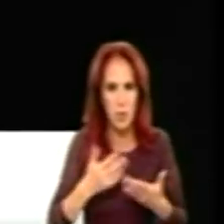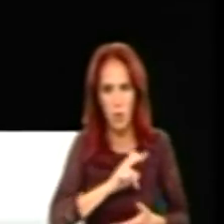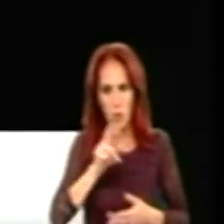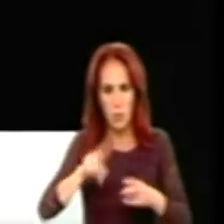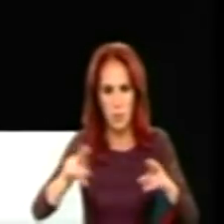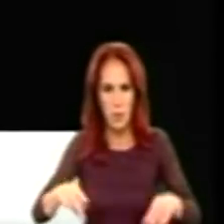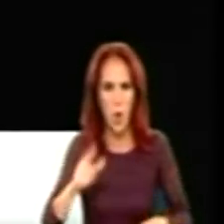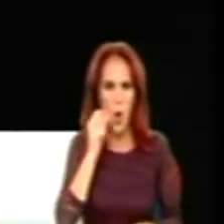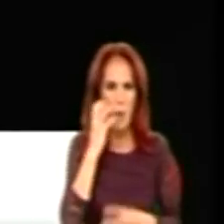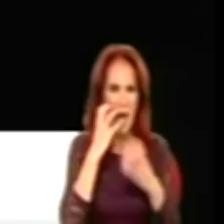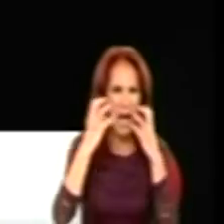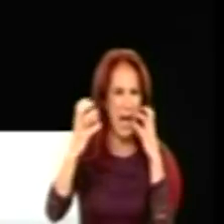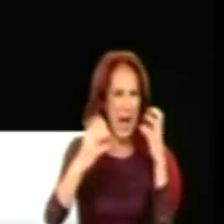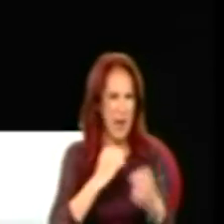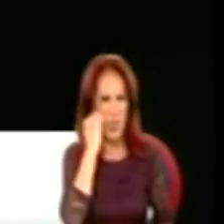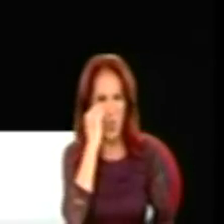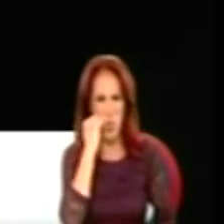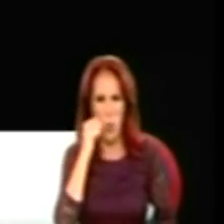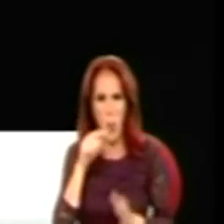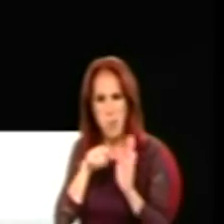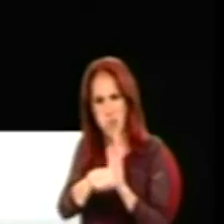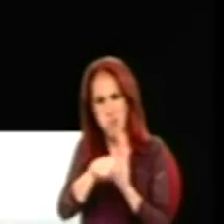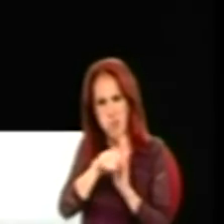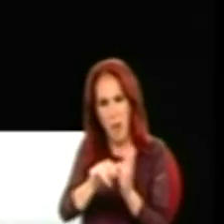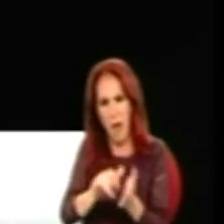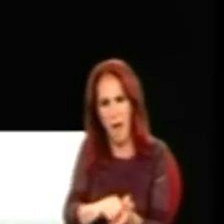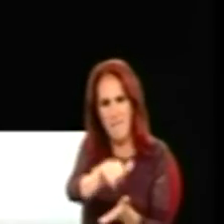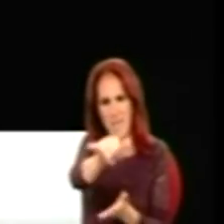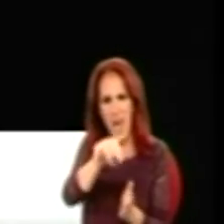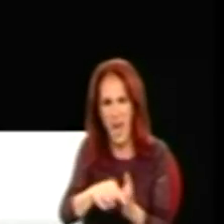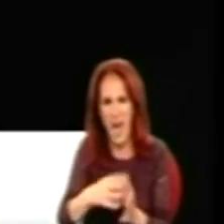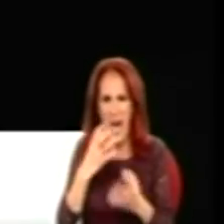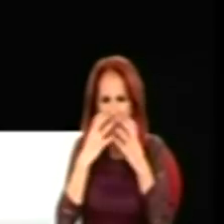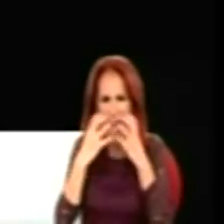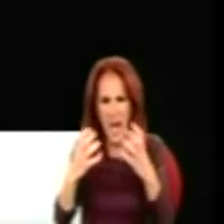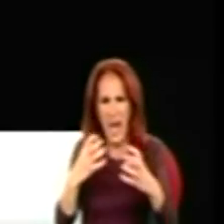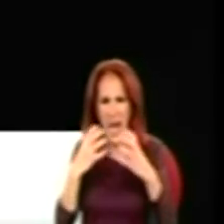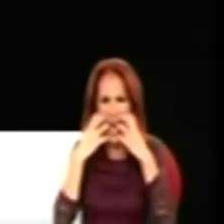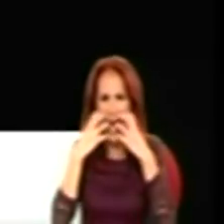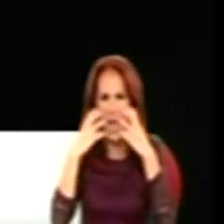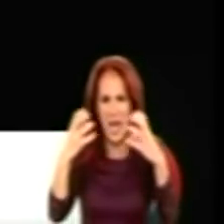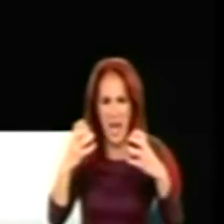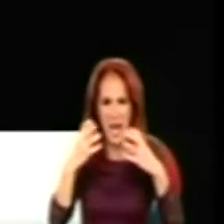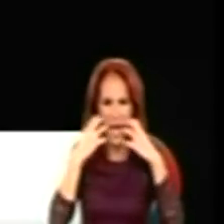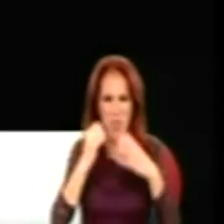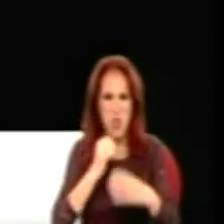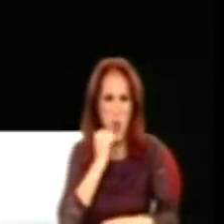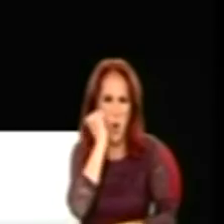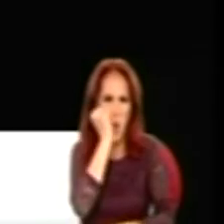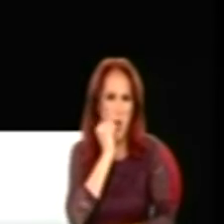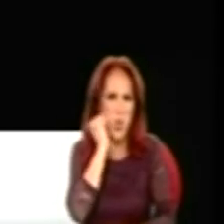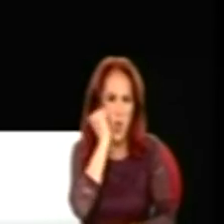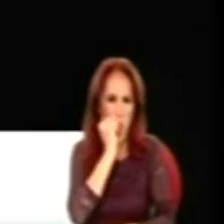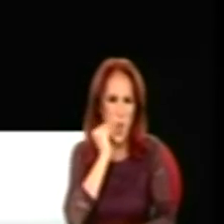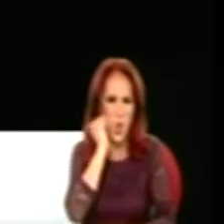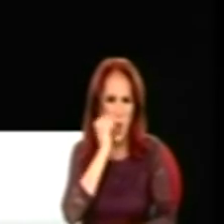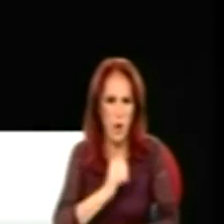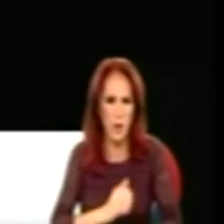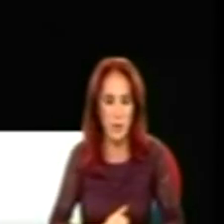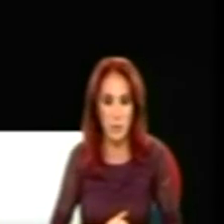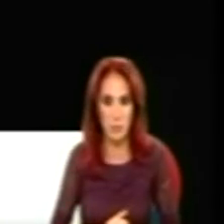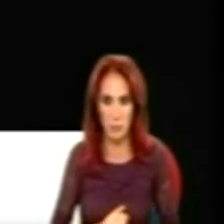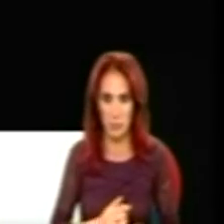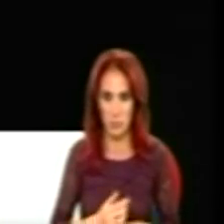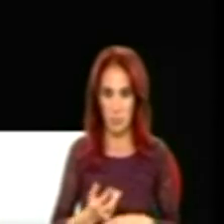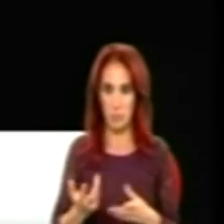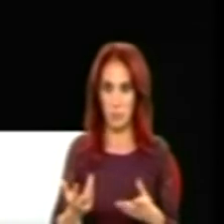daquele sistema, do Kremlin, pelo menos é o que se vê na comunicação social. Atenção, mentígrafos, eu estou apenas a repetir